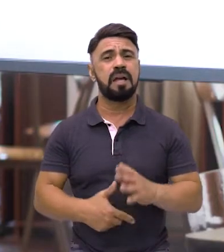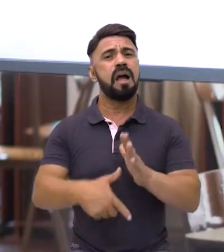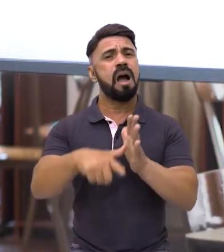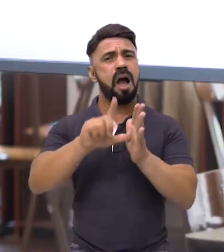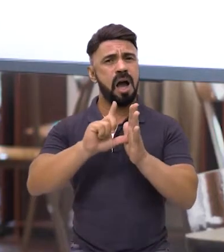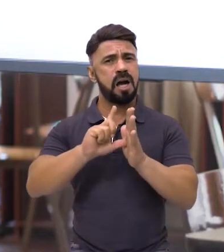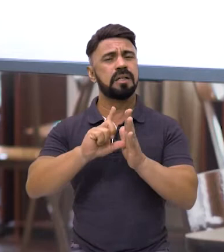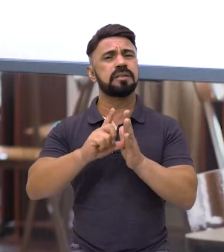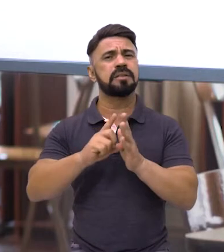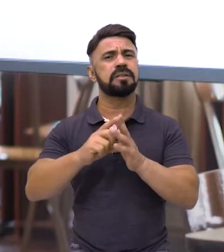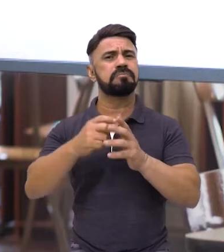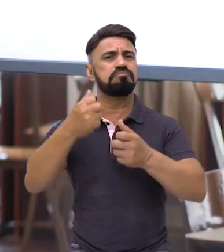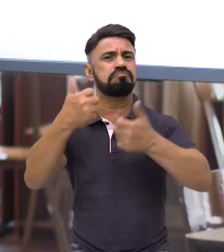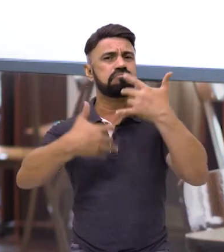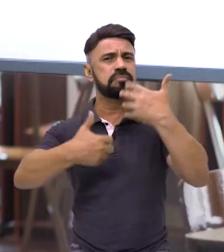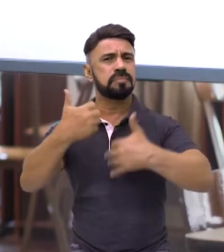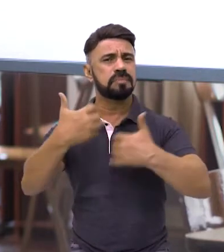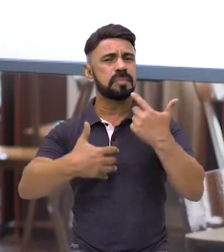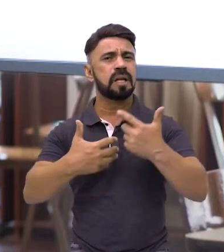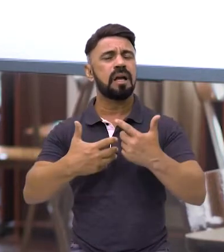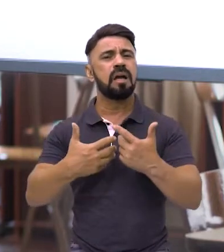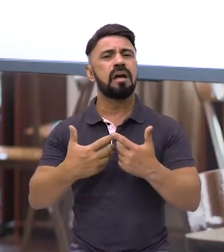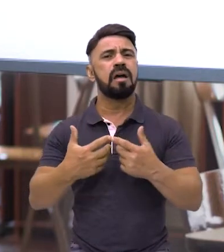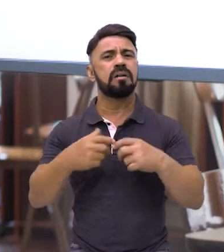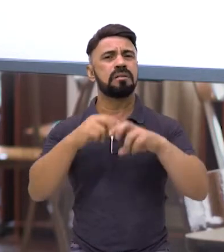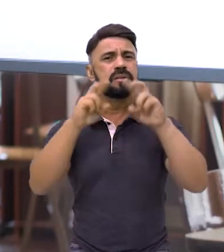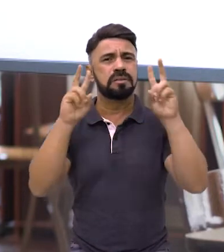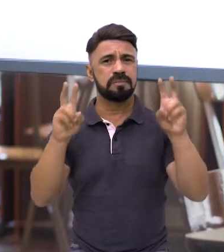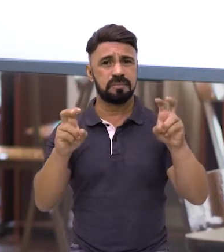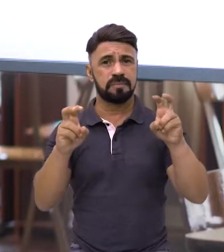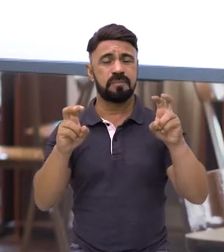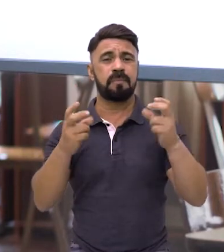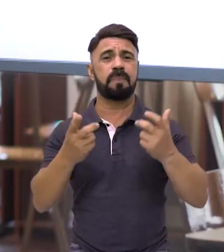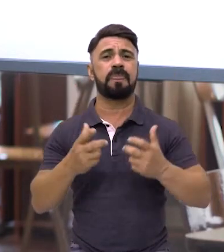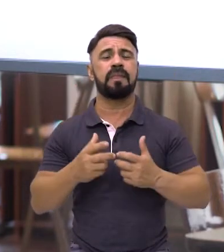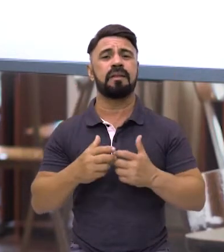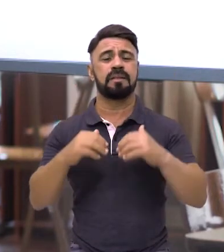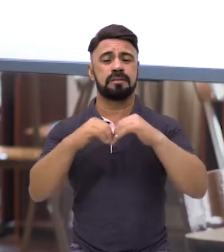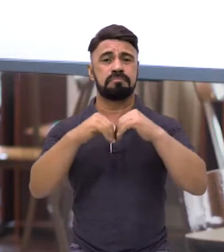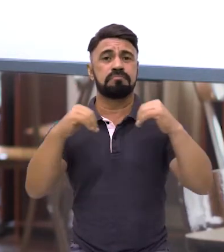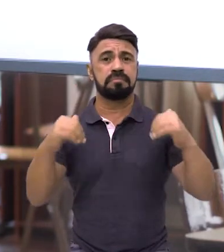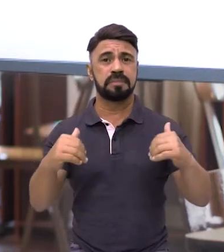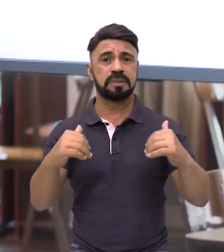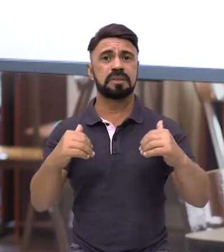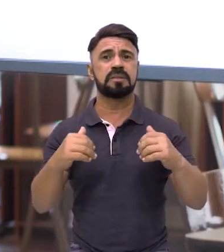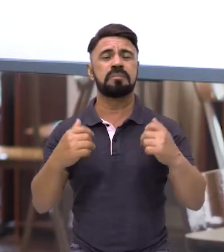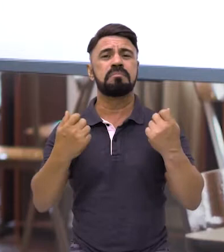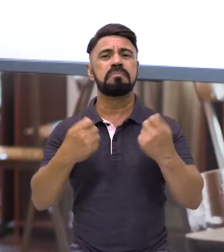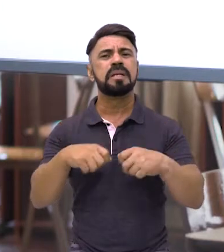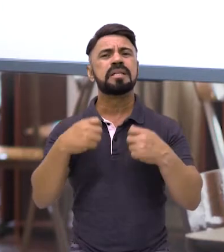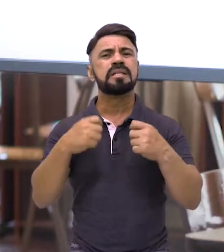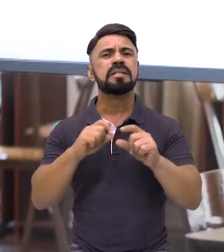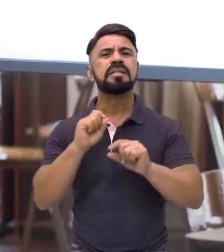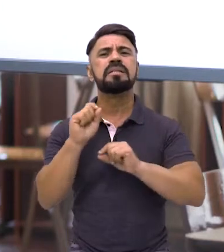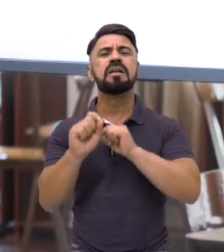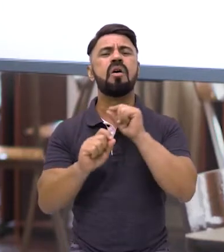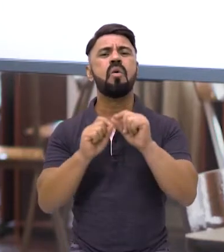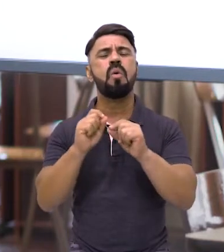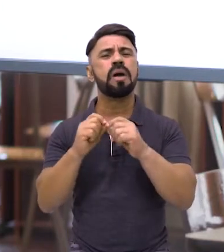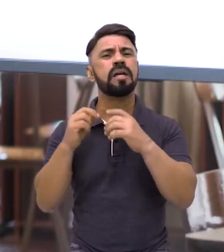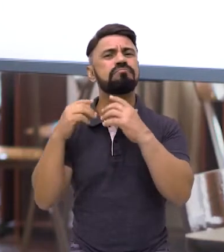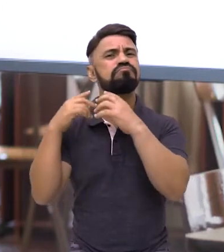Antes de debatermos qualquer tema sobre essa urbanização e segregação, temos que fazer